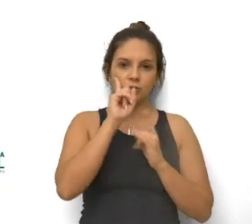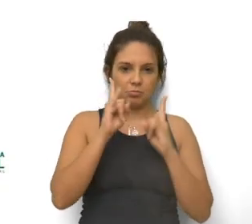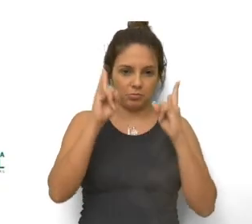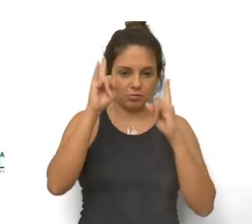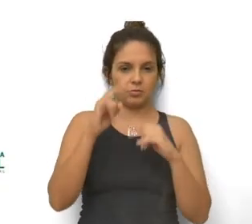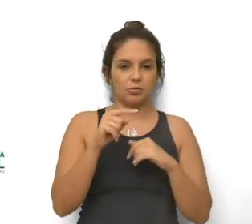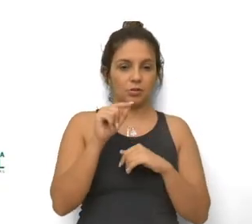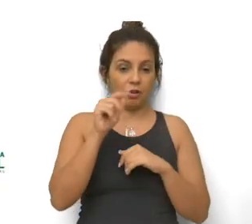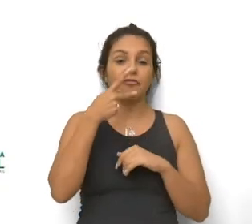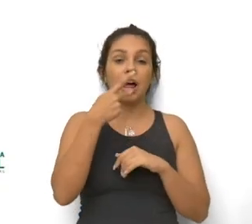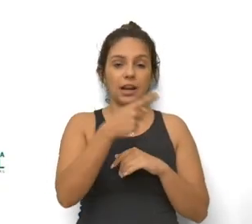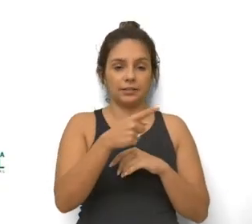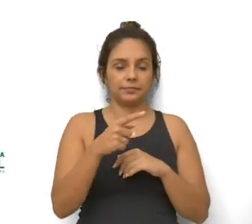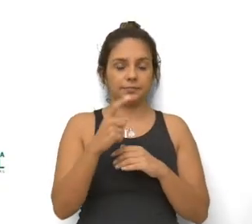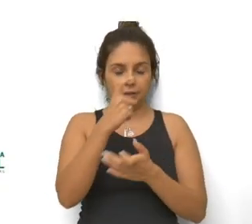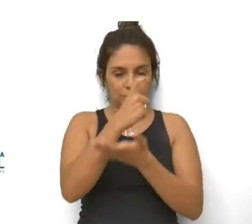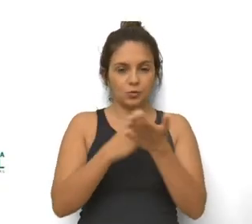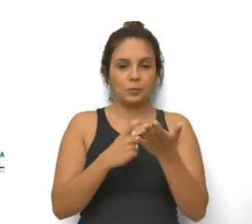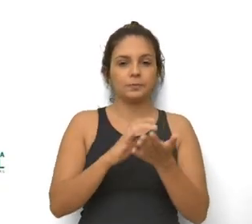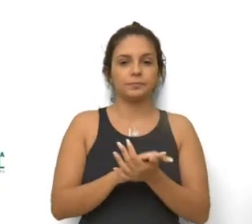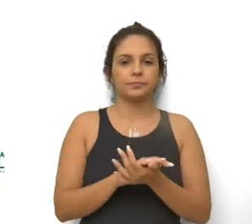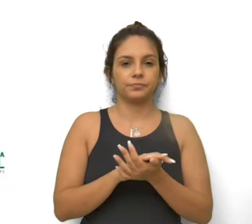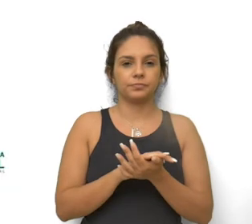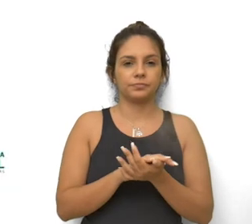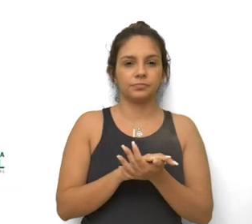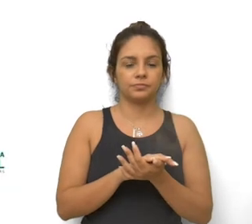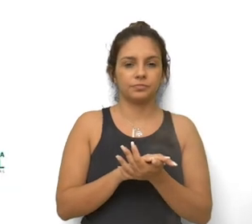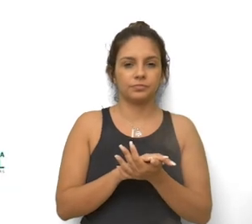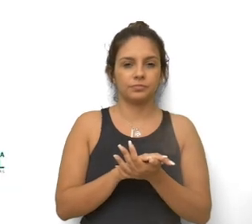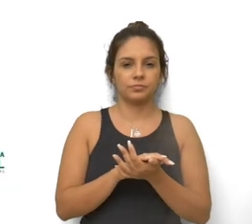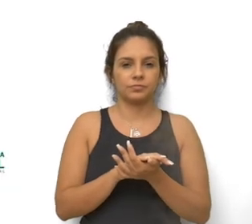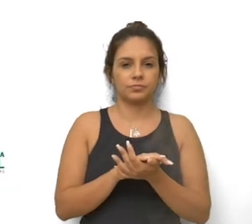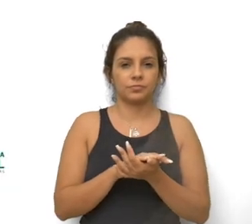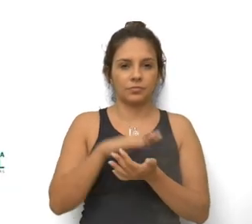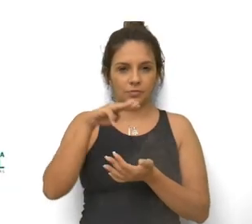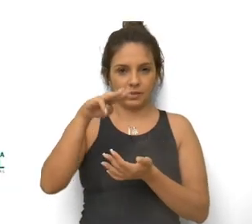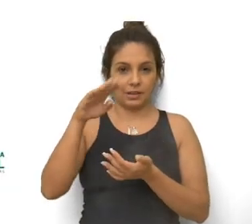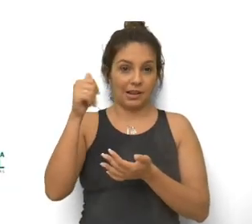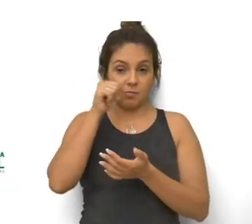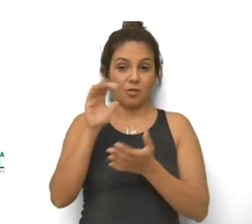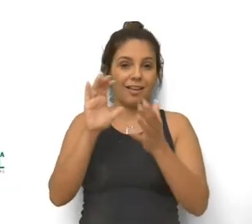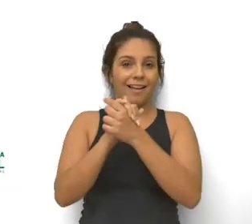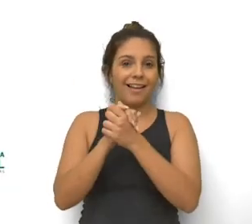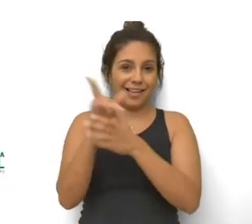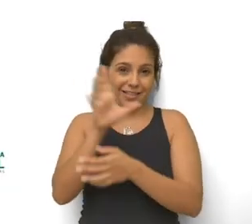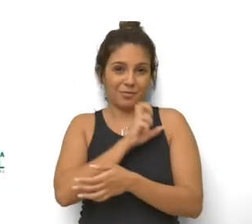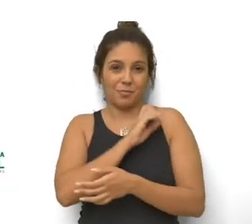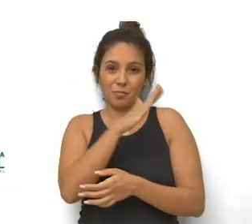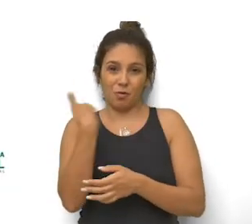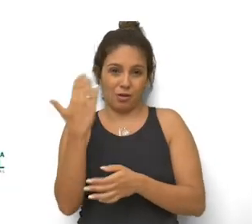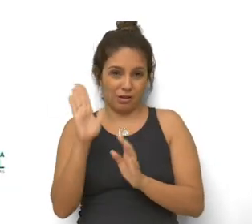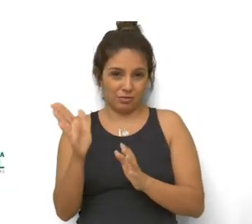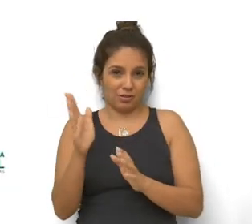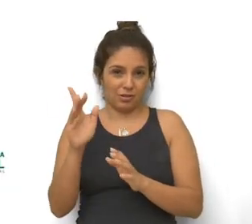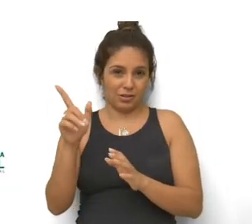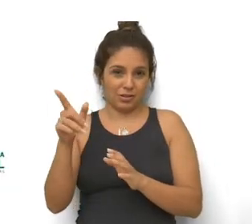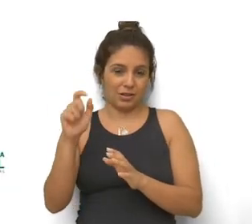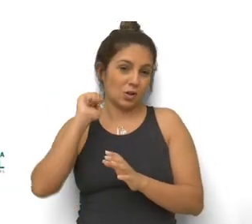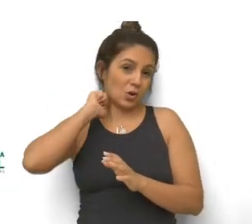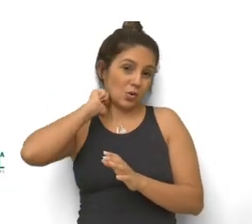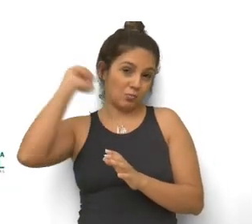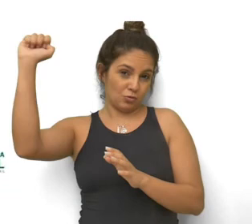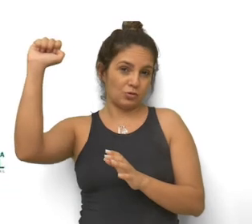E é o seguinte, ela fala, a Lota morreu, foi depois do suicídio da